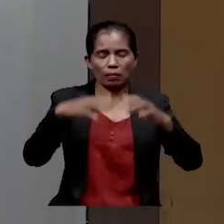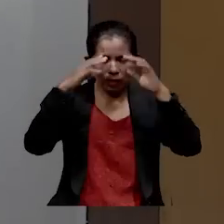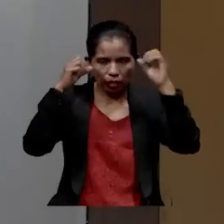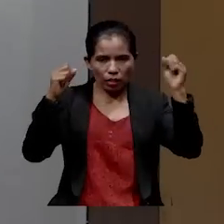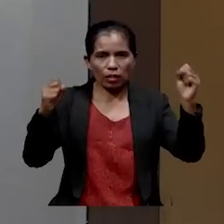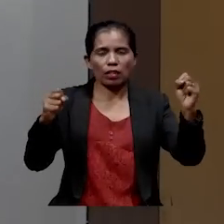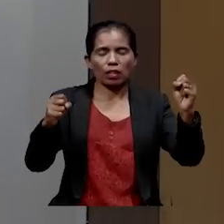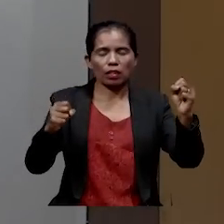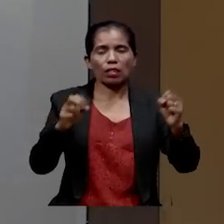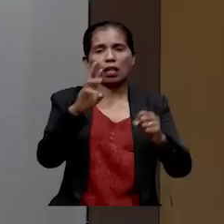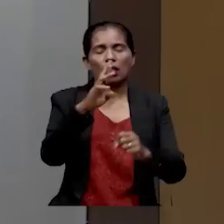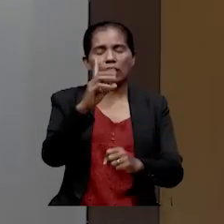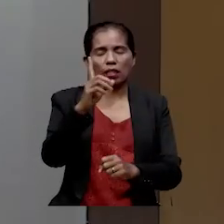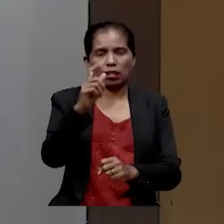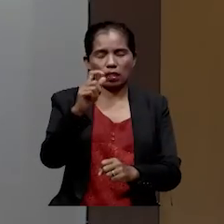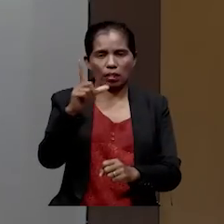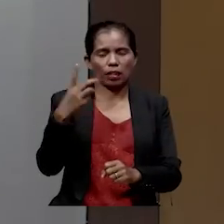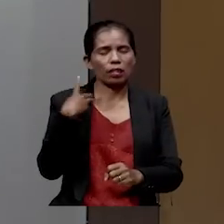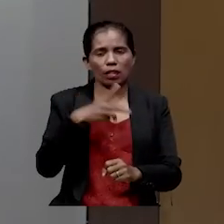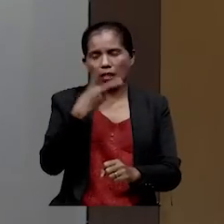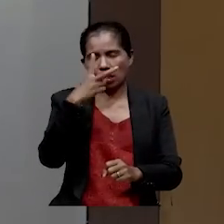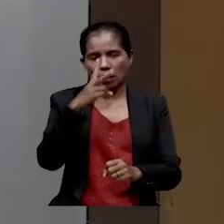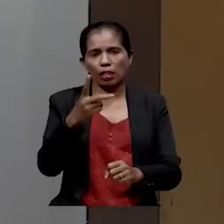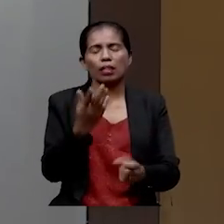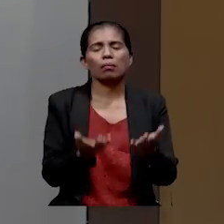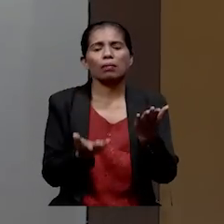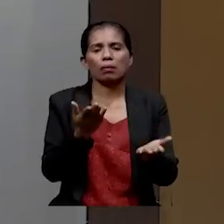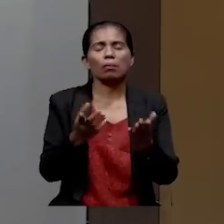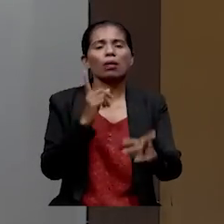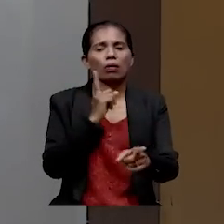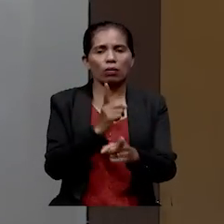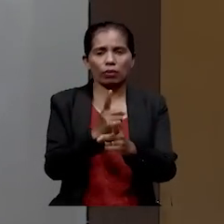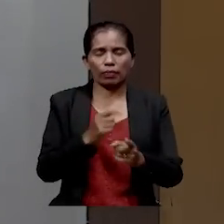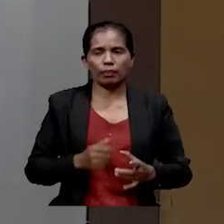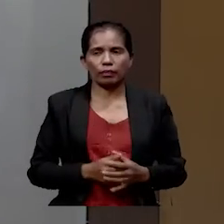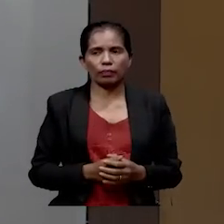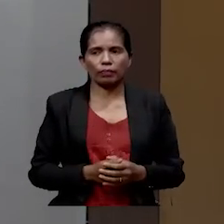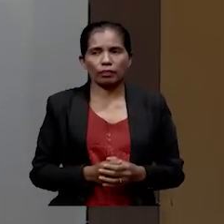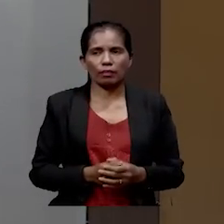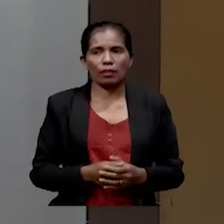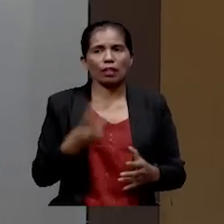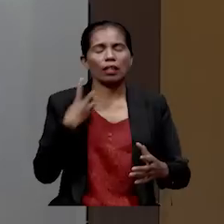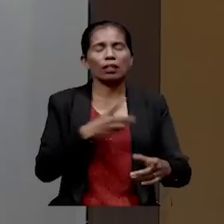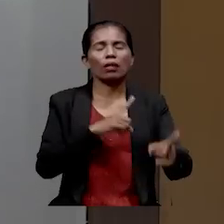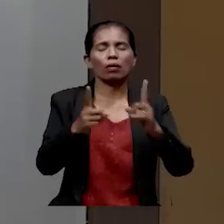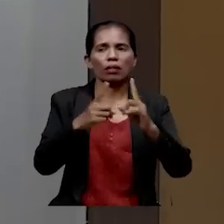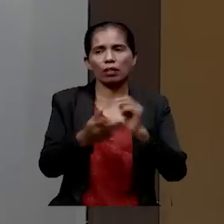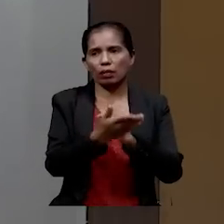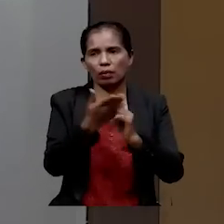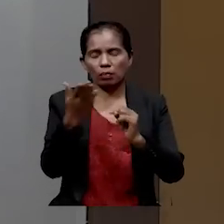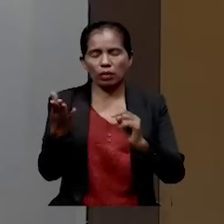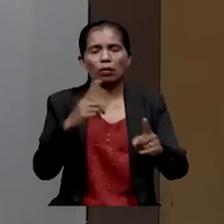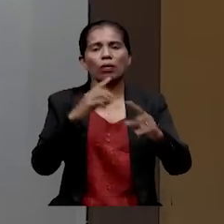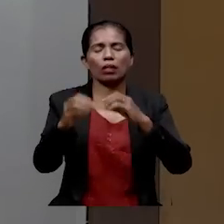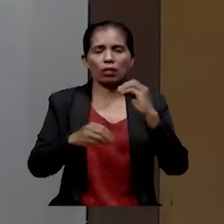República. E te compara a situação, Ruani, irene, vem a close. E da polia de e tu você relaciona